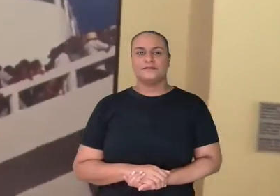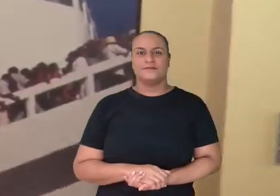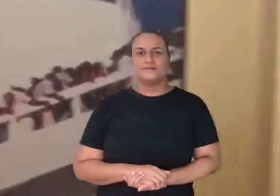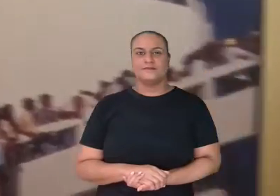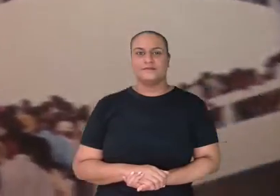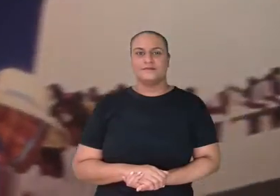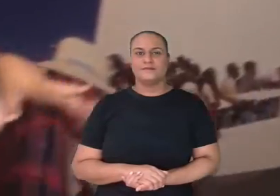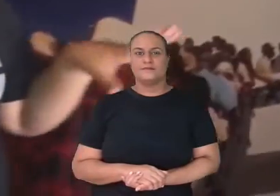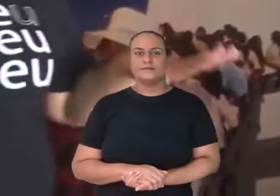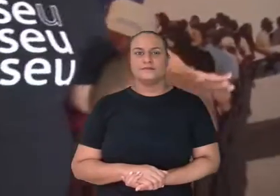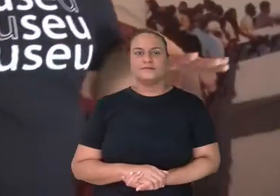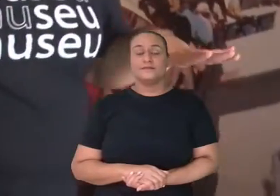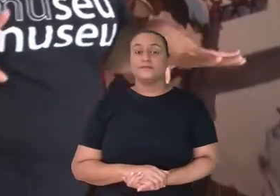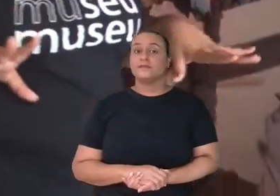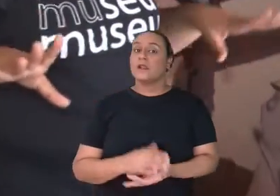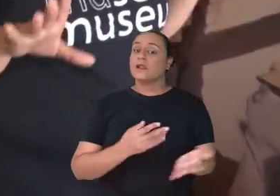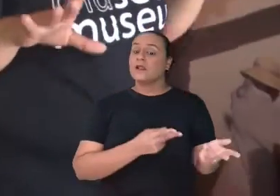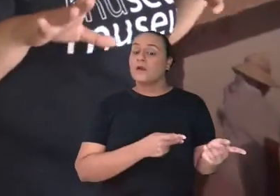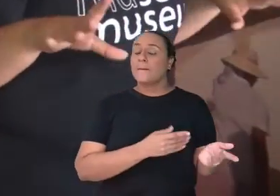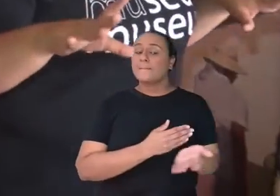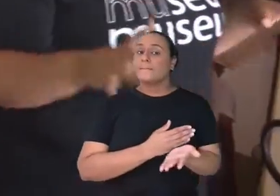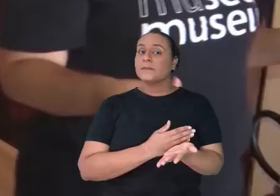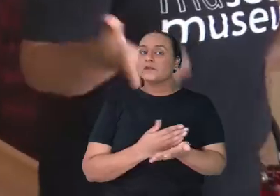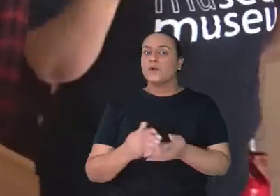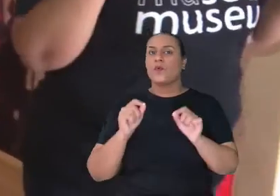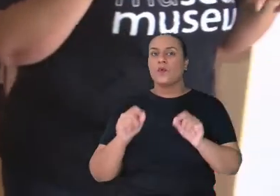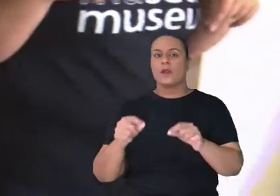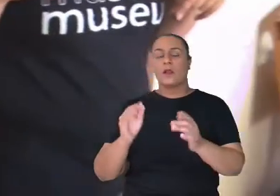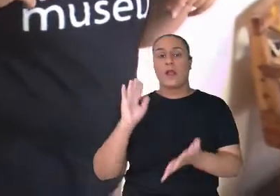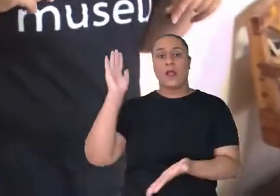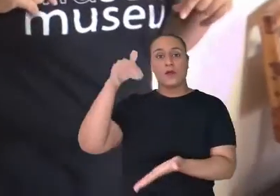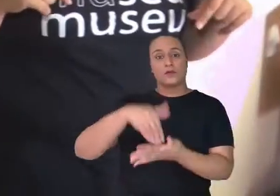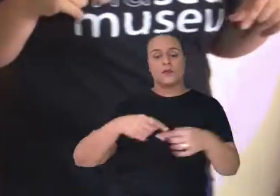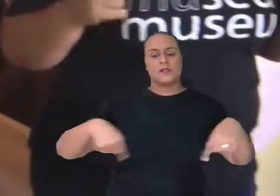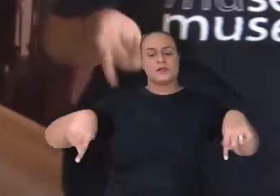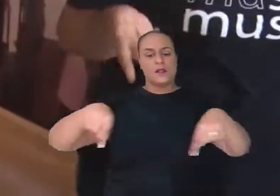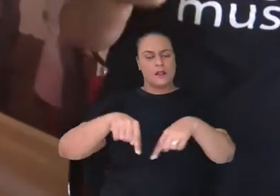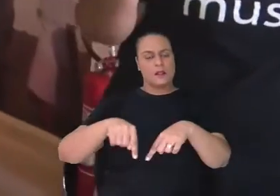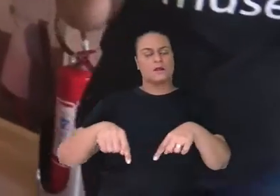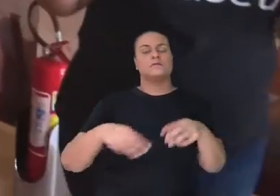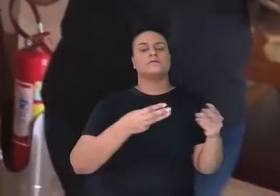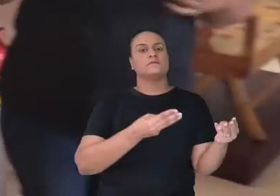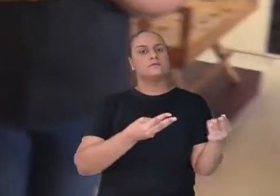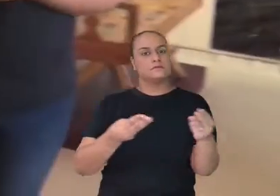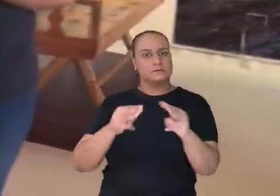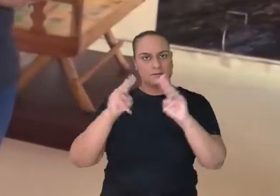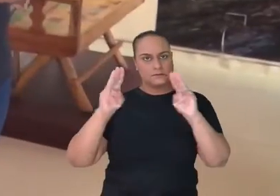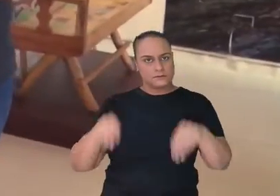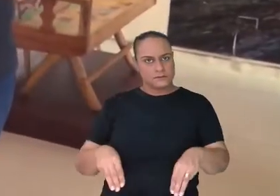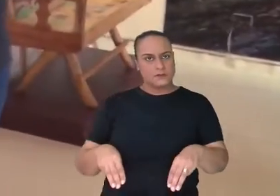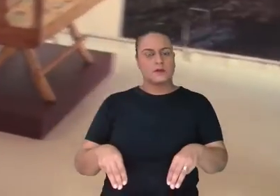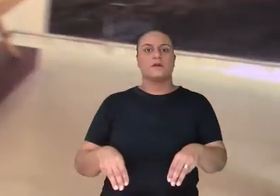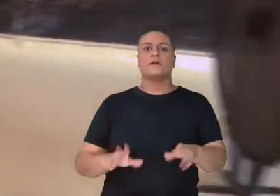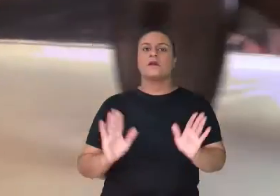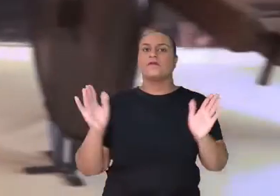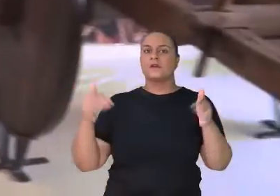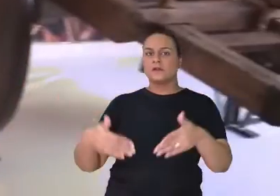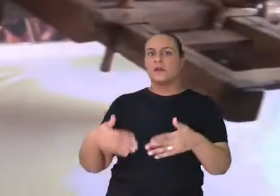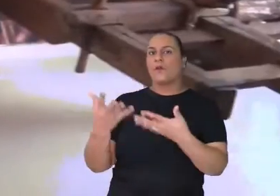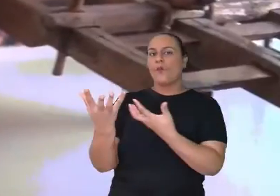E aqui a gente começa a se encaminhar para esta última sala do museu, que é a sala que a gente vê dedicada ao